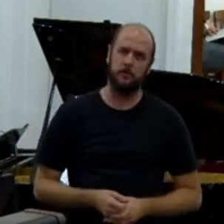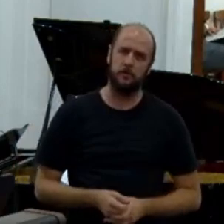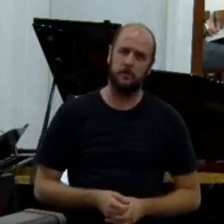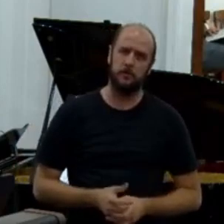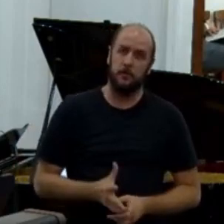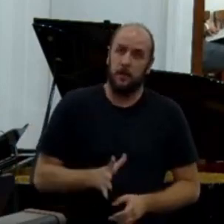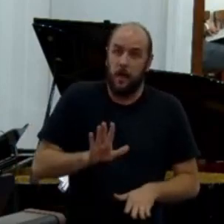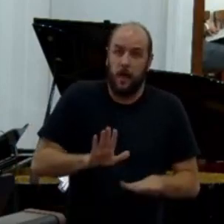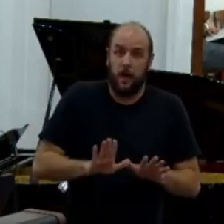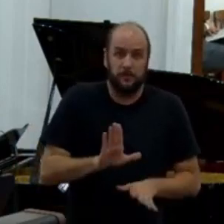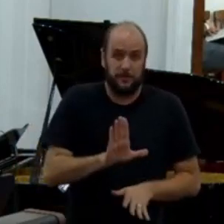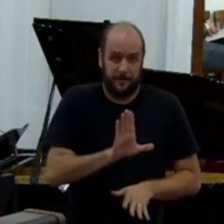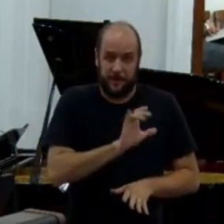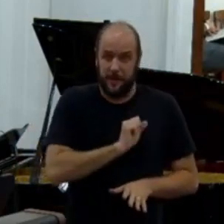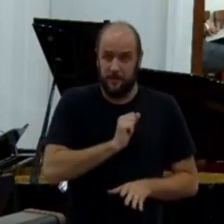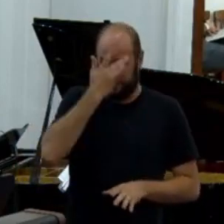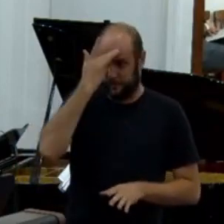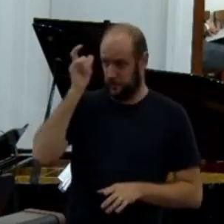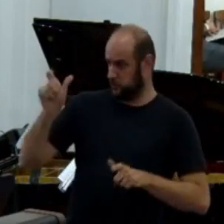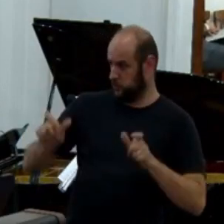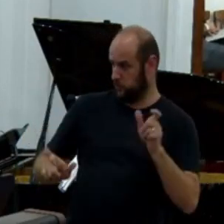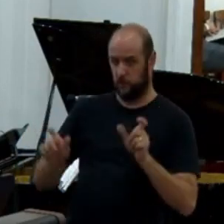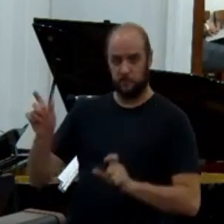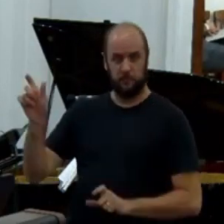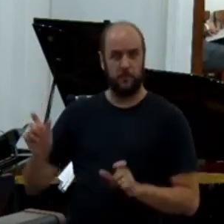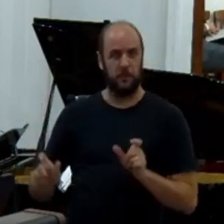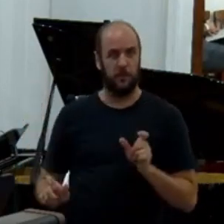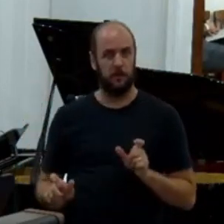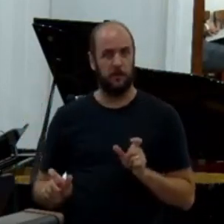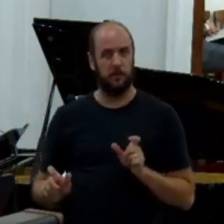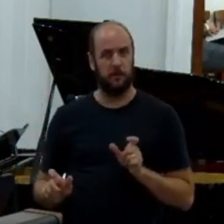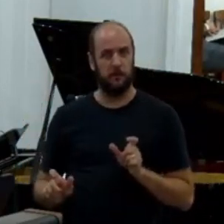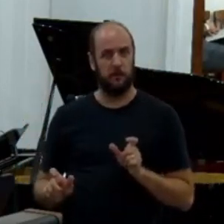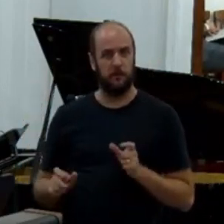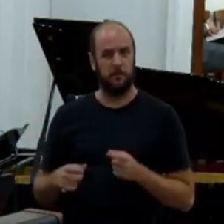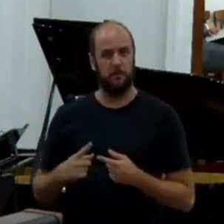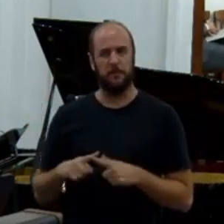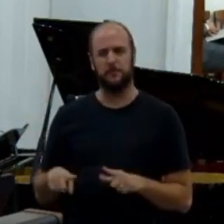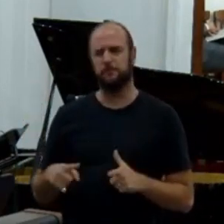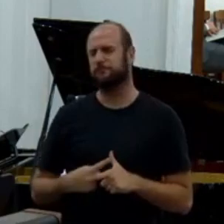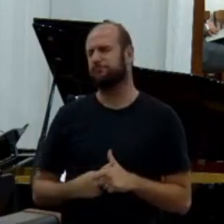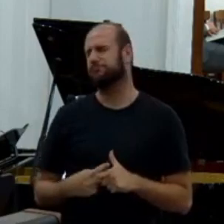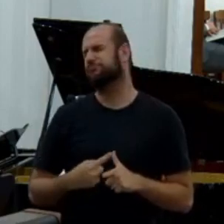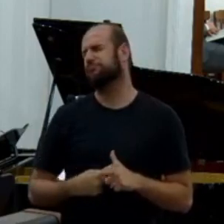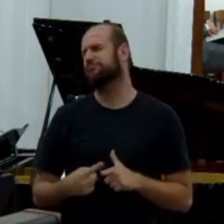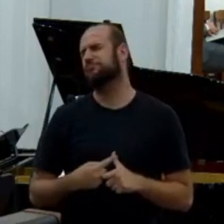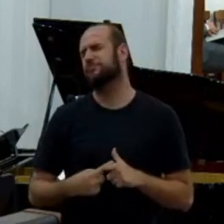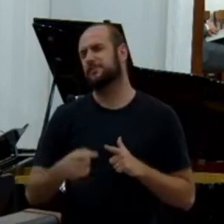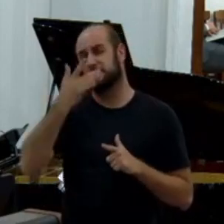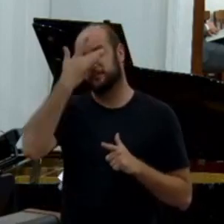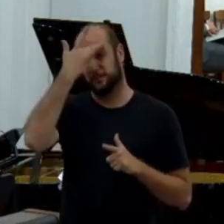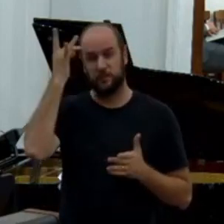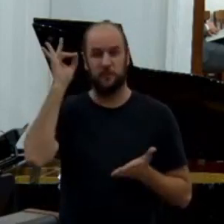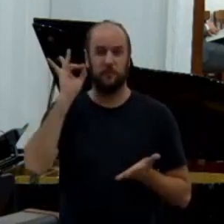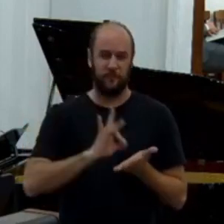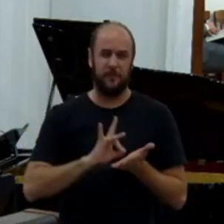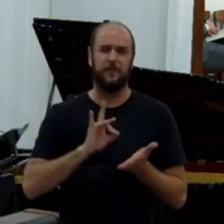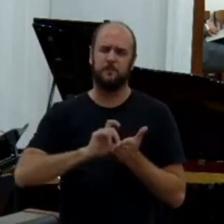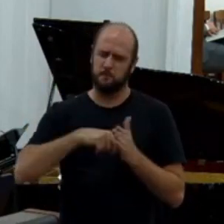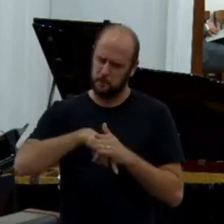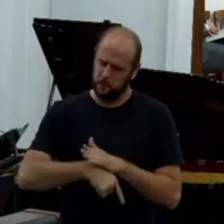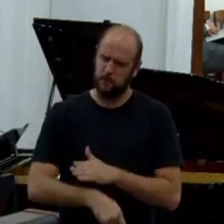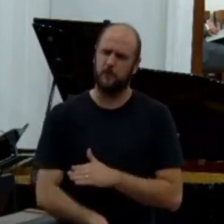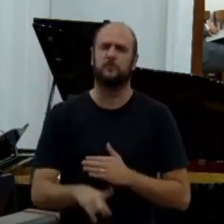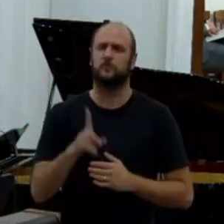Amamos talvez aquelas pessoas que estão perto, mas temos tantas dificuldades de amar de fato e de